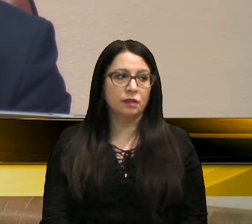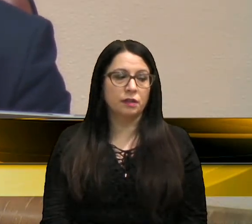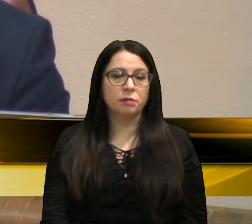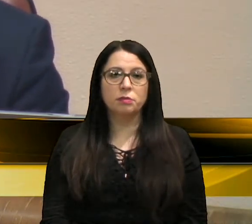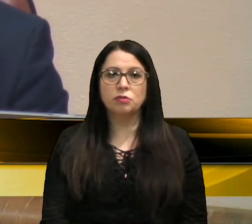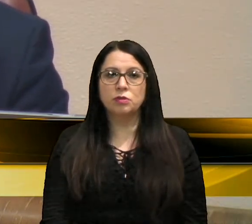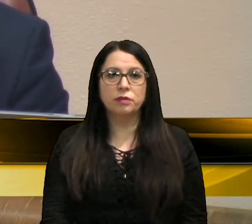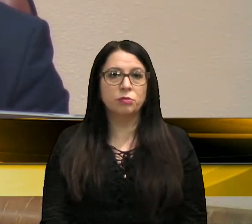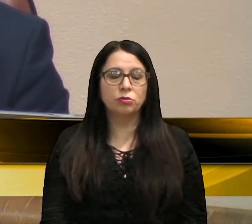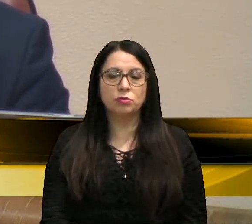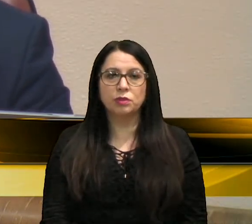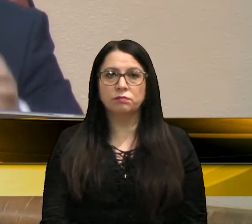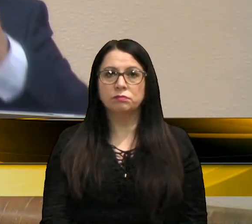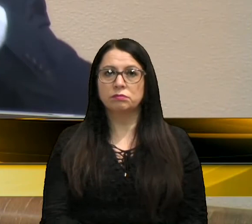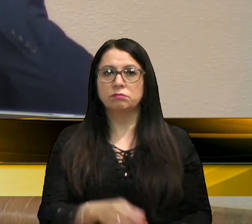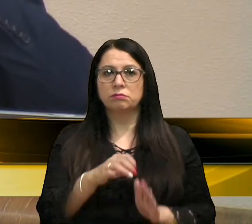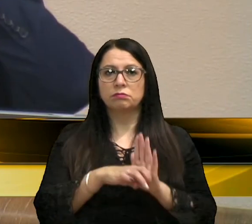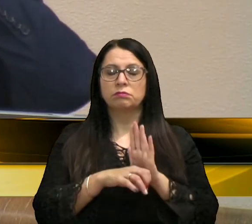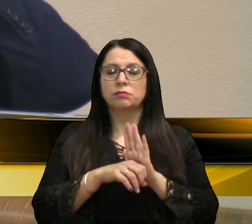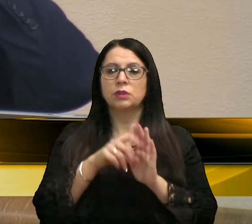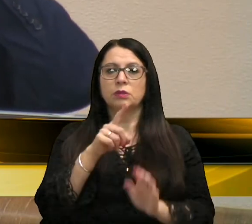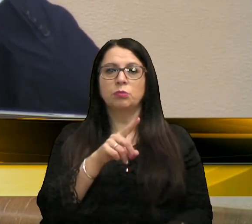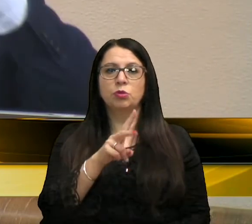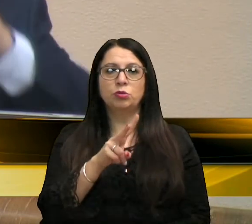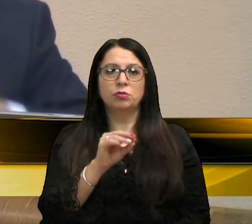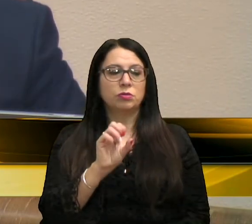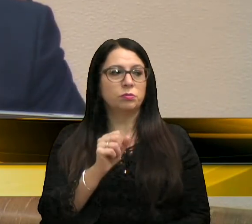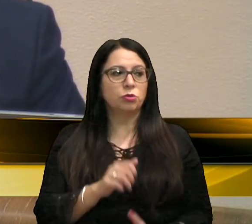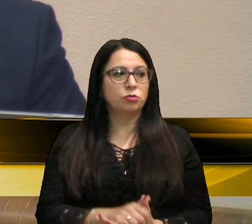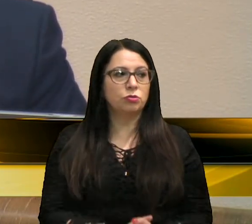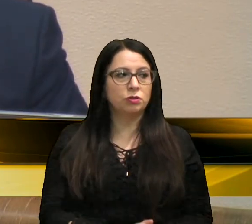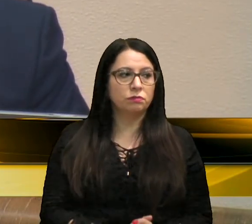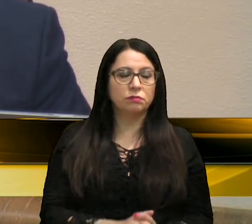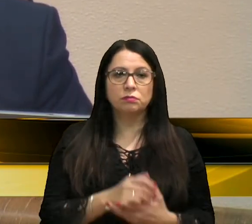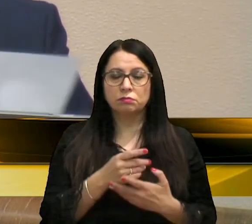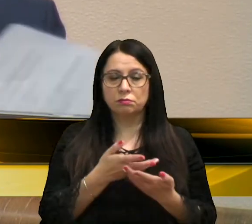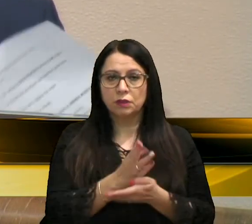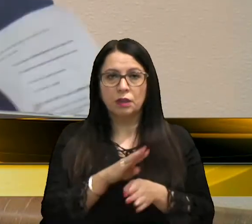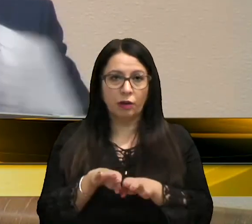Emenda modificativa 1/2018, aprovada por unanimidade.